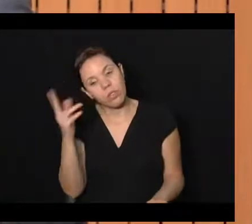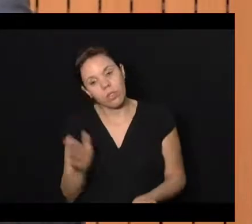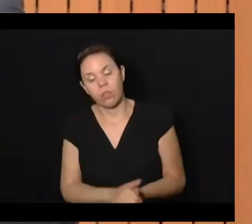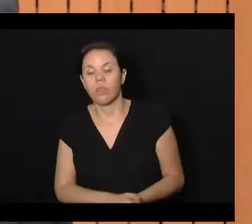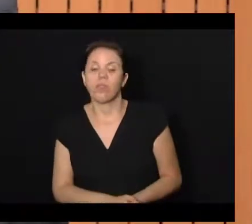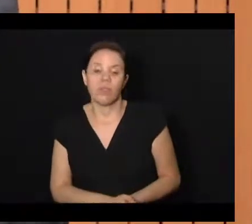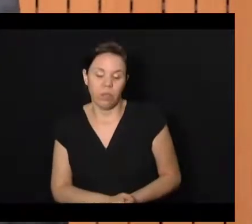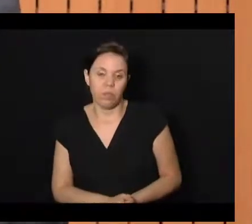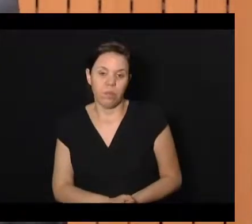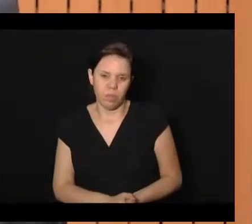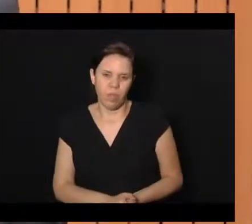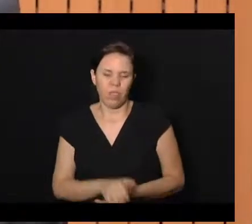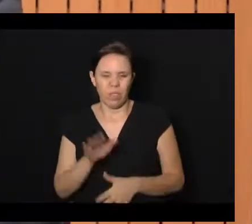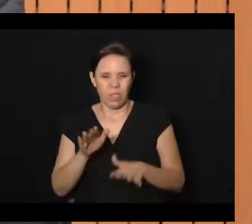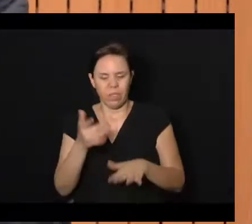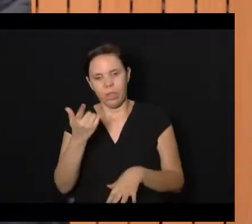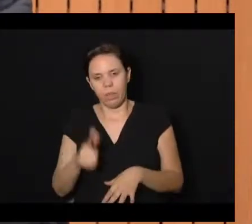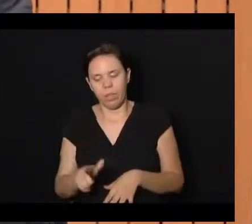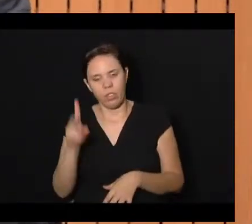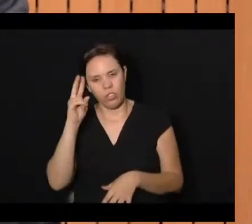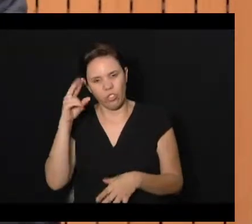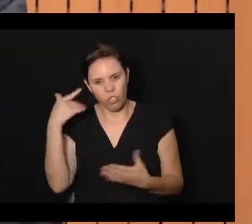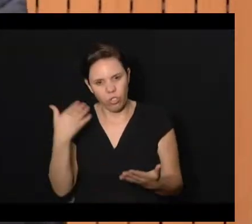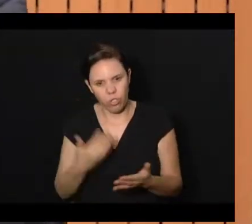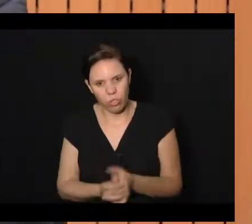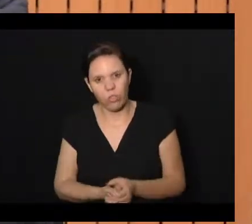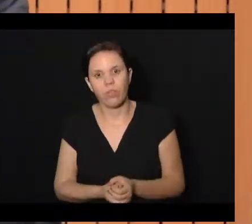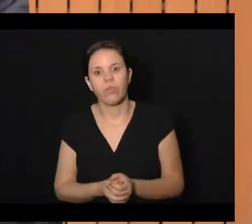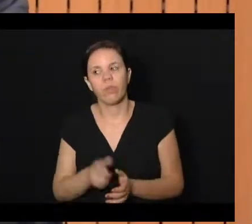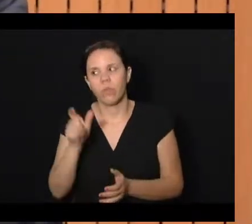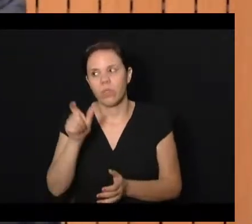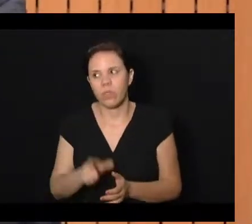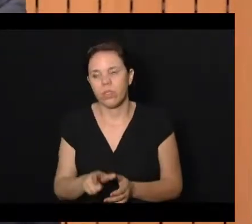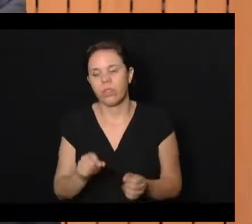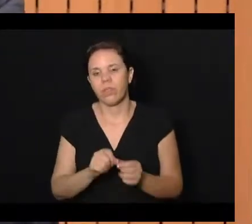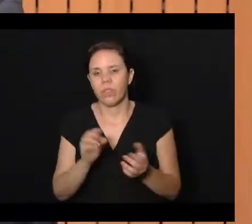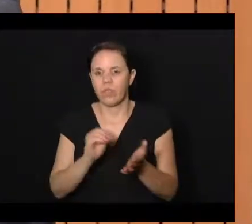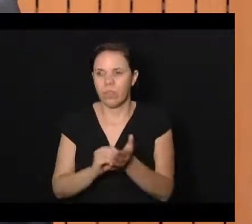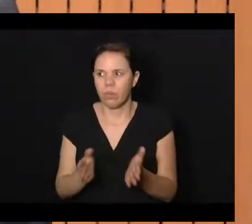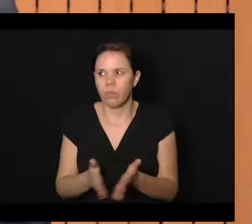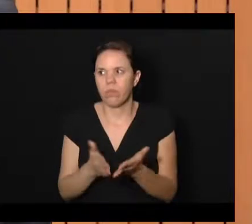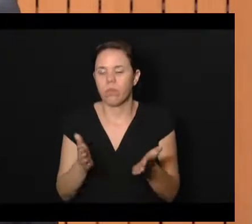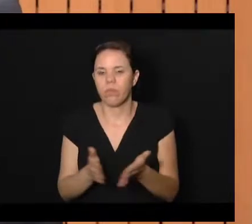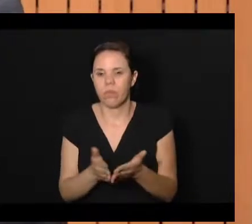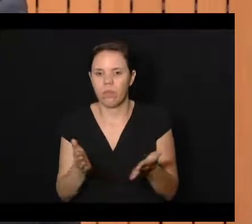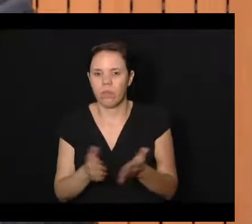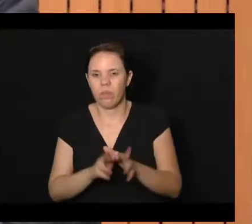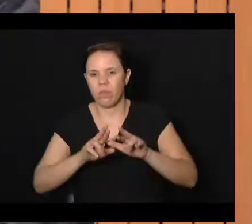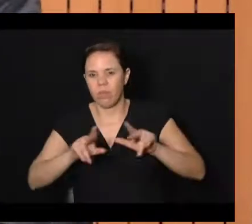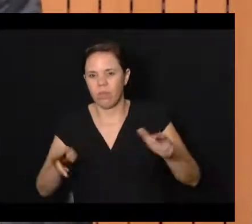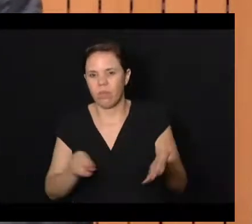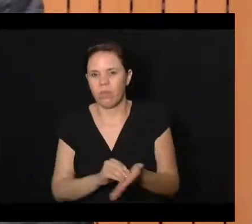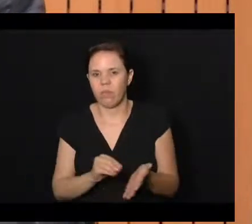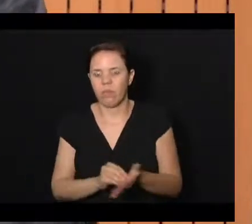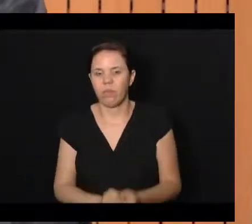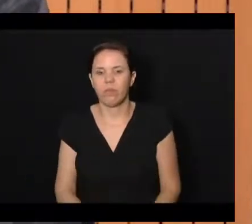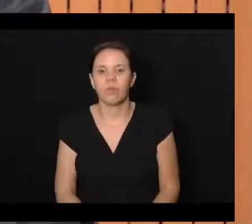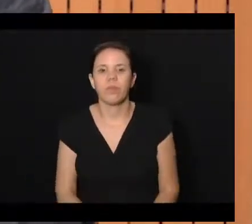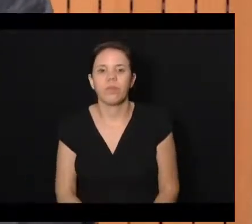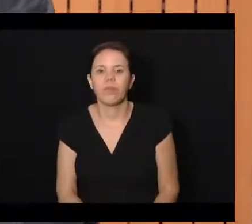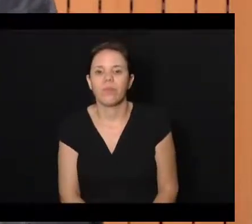geralmente o que se repete nessa história vim para eles a miséria a ausência de uma série de coisas só